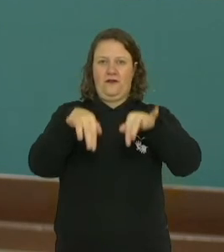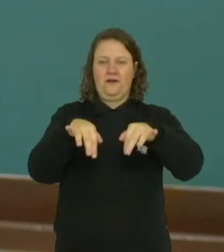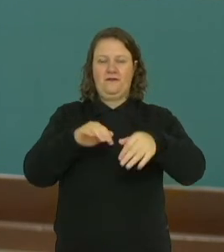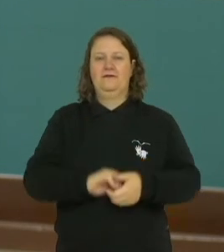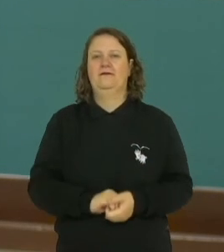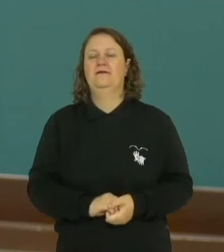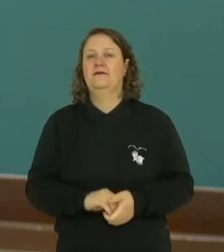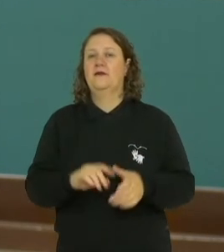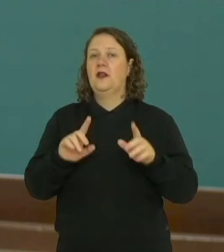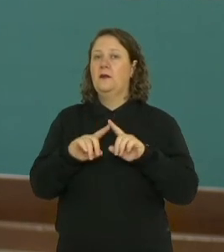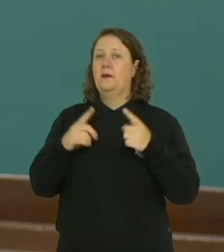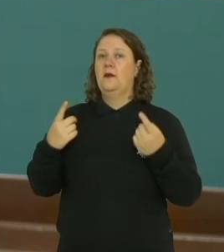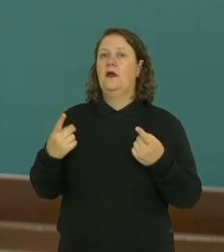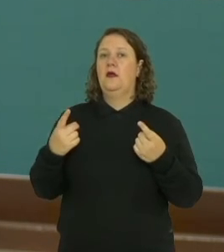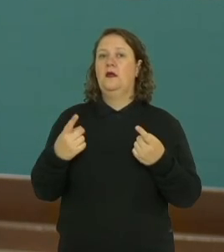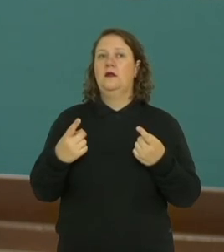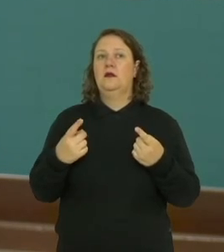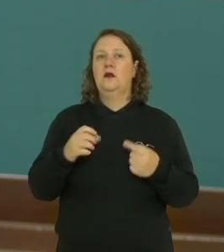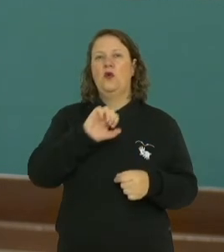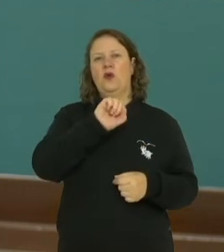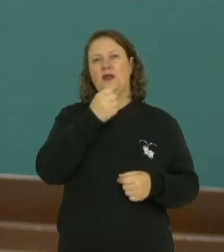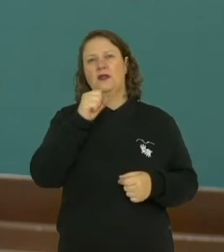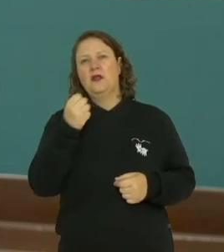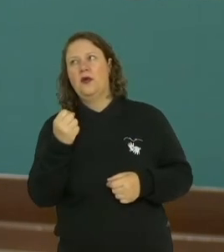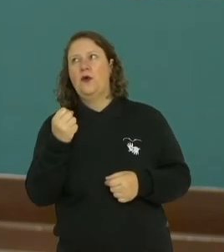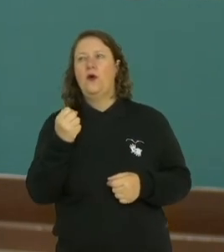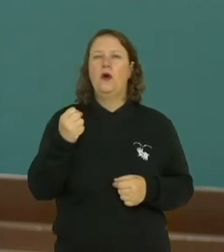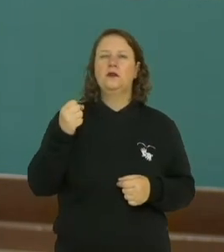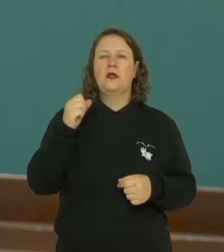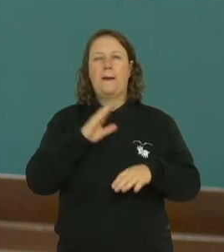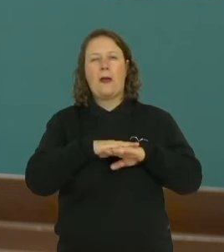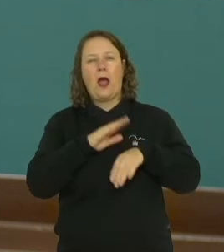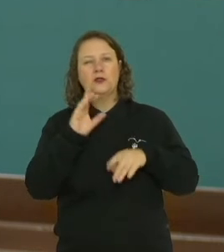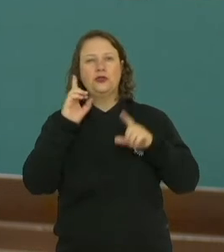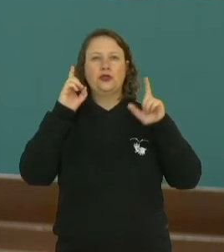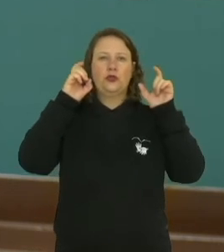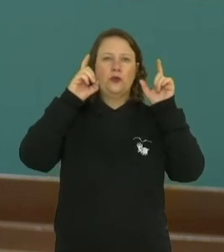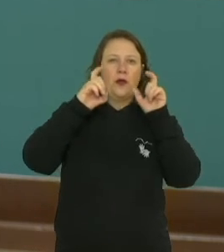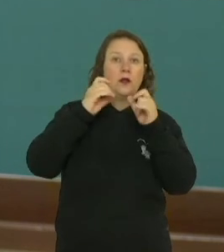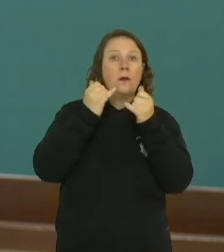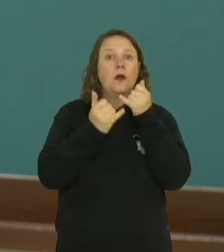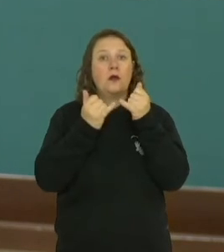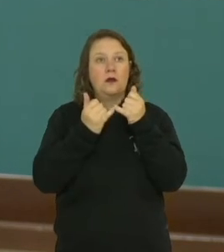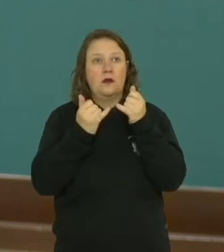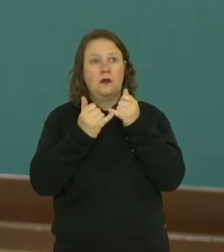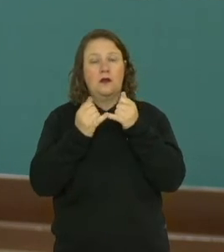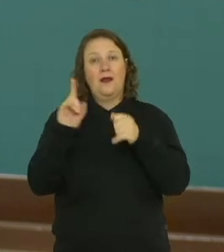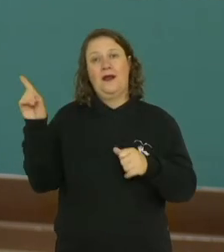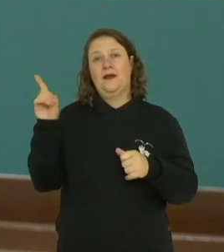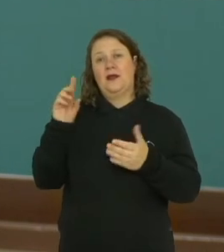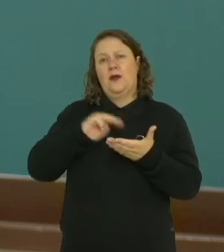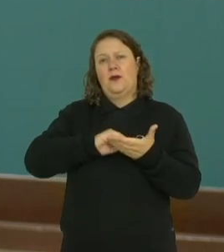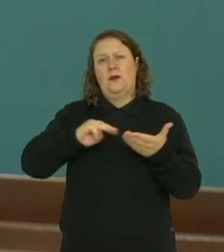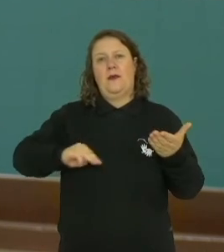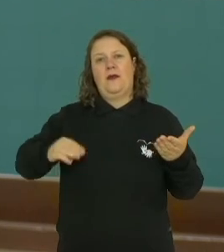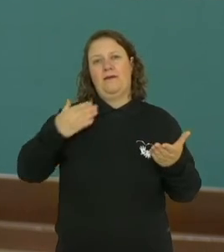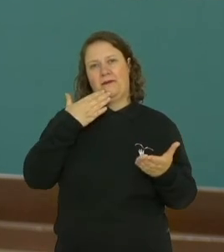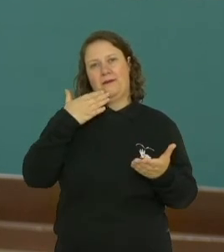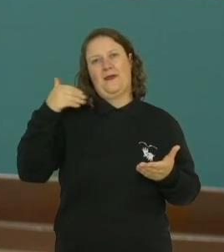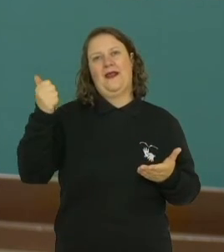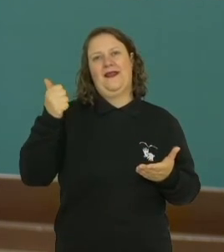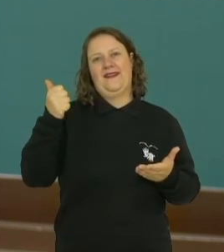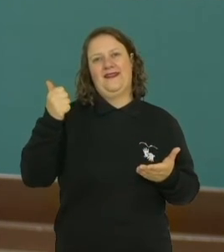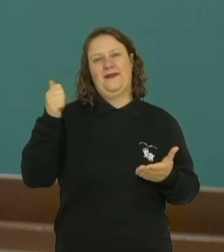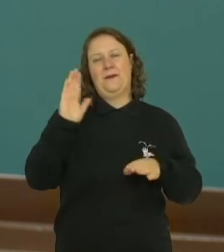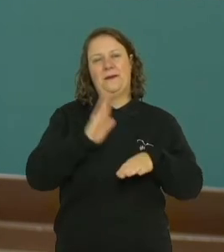Só que fazer a conta com 88 daria um pouquinho mais de trabalho, parece que daria, né? Então esse seria um método alternativo um pouquinho